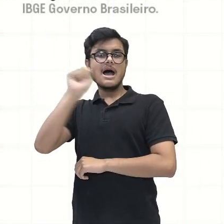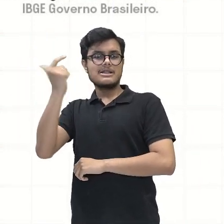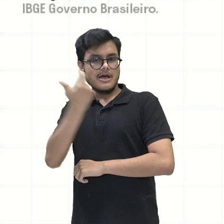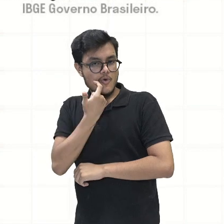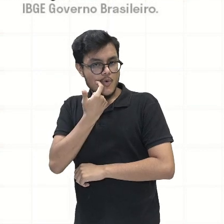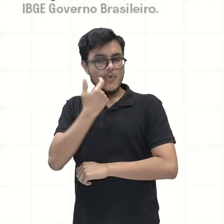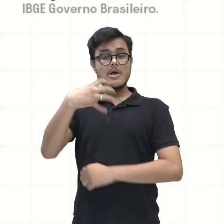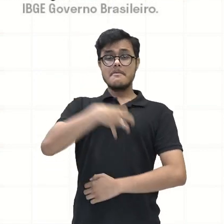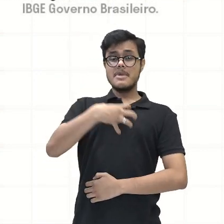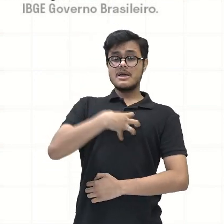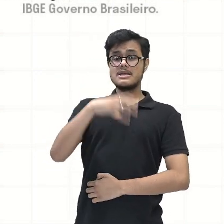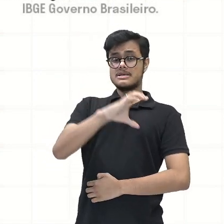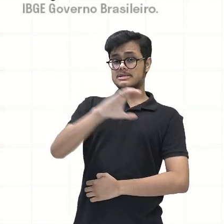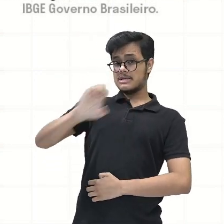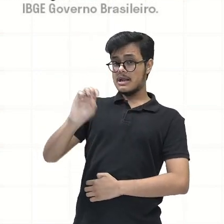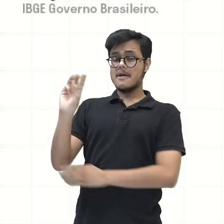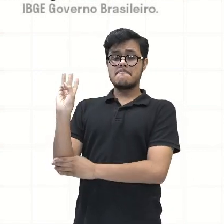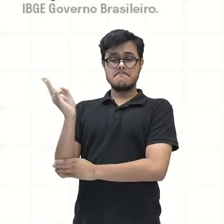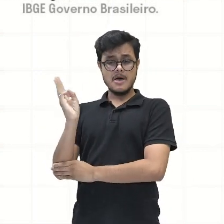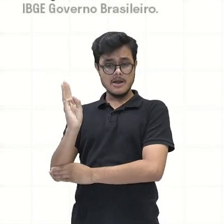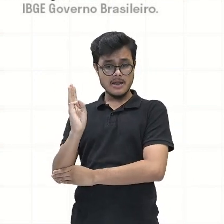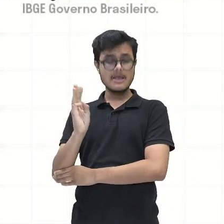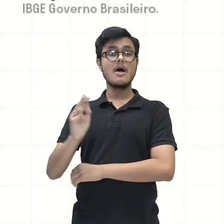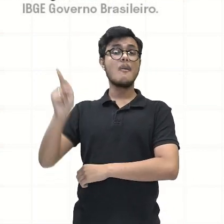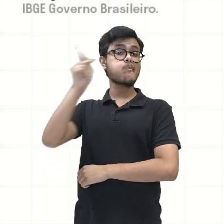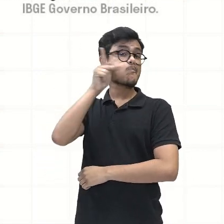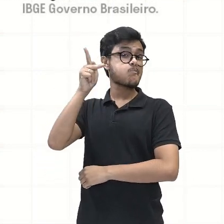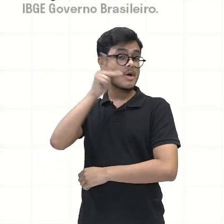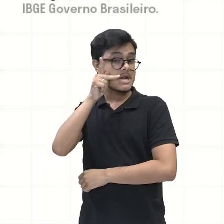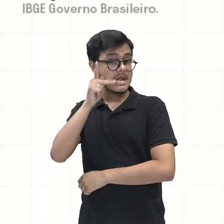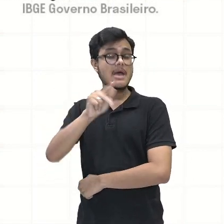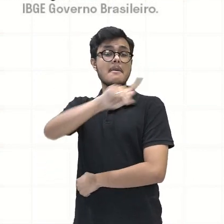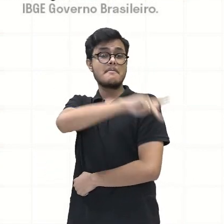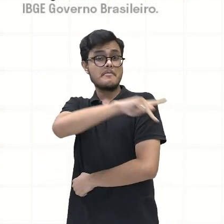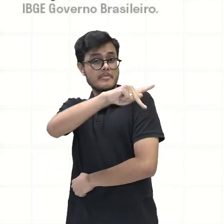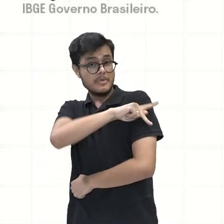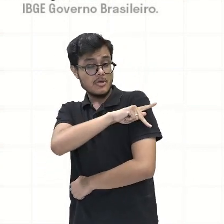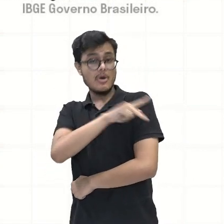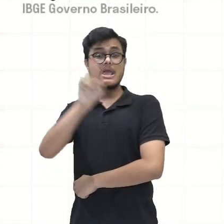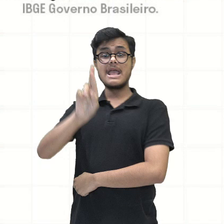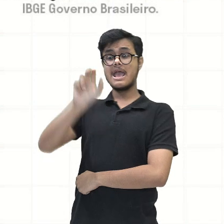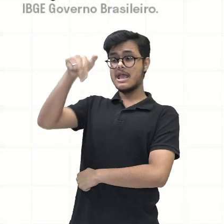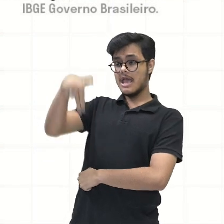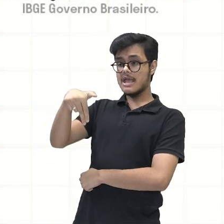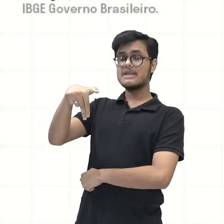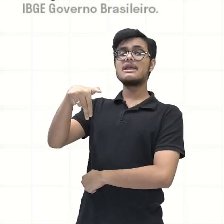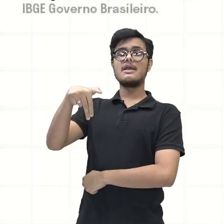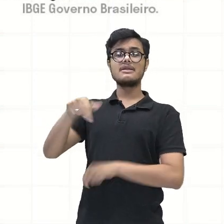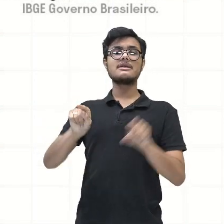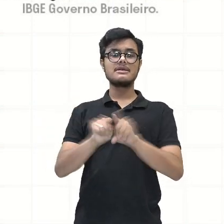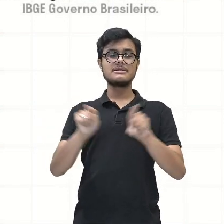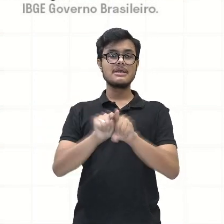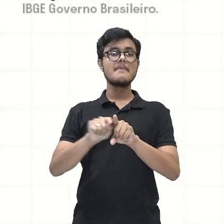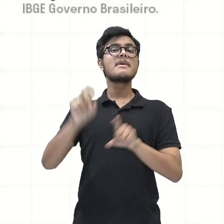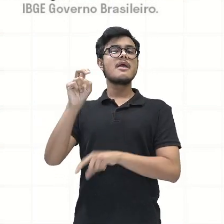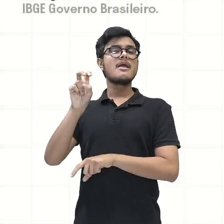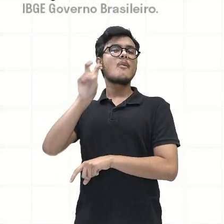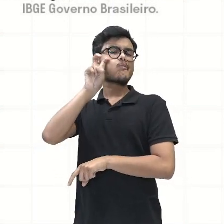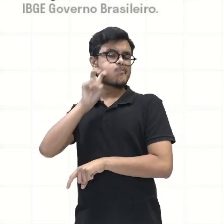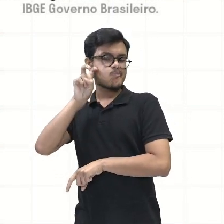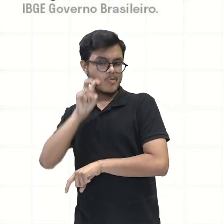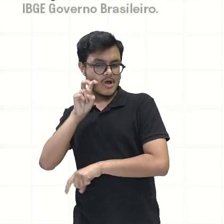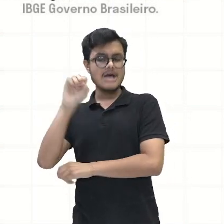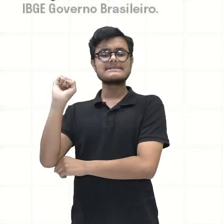Ceará, Maranhão, Paraíba, Pernambuco, Piauí, Rio Grande do Norte e Sergipe, né? Então, se a gente for